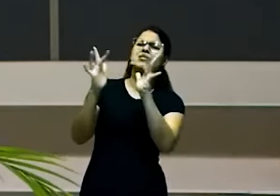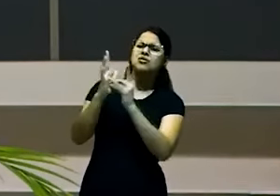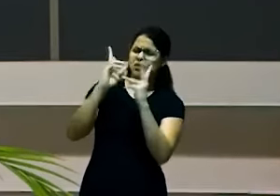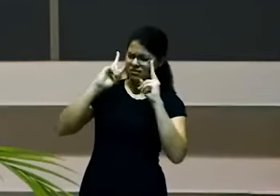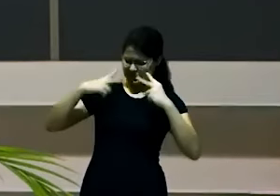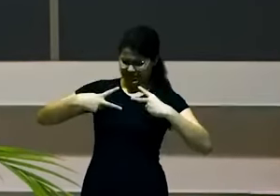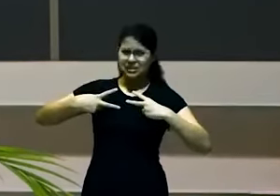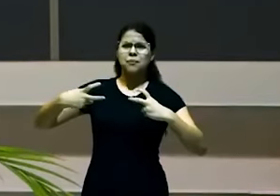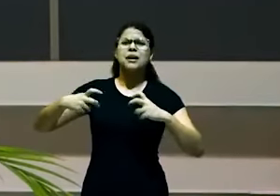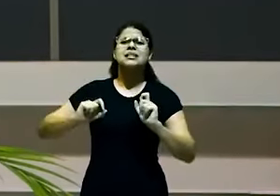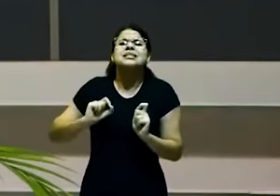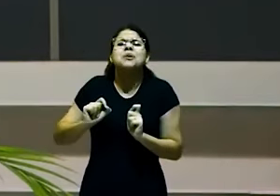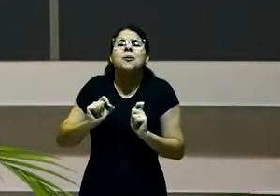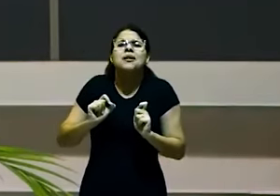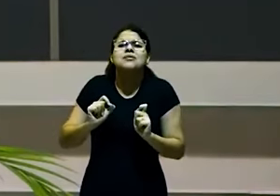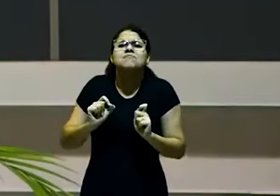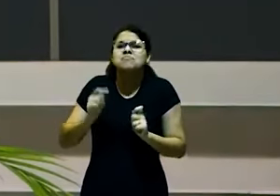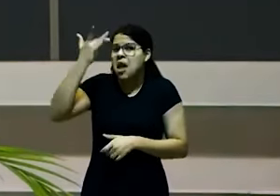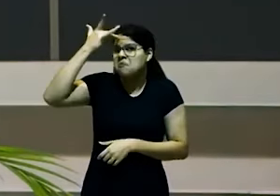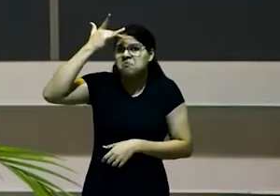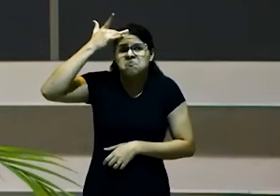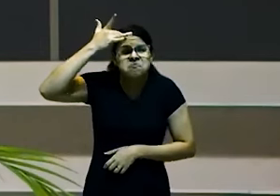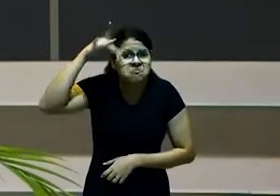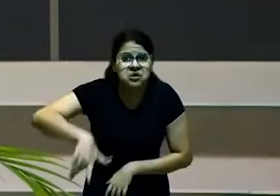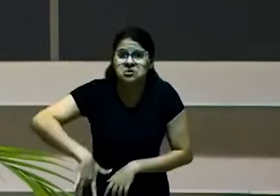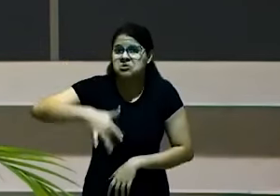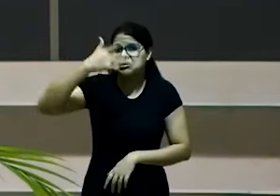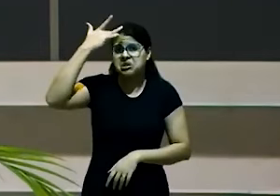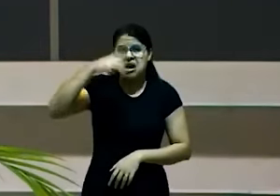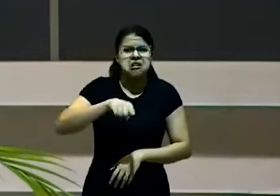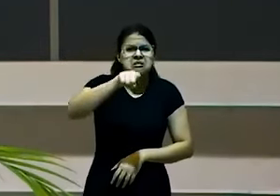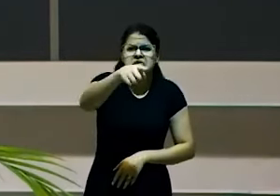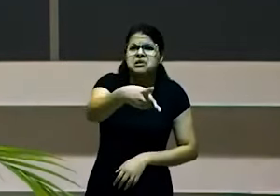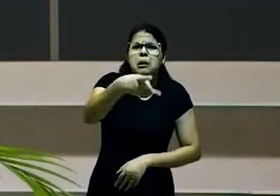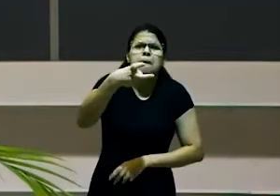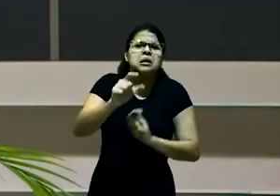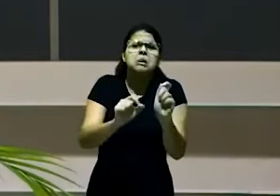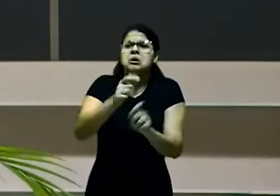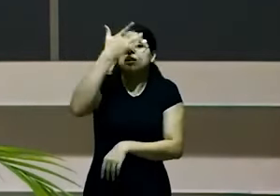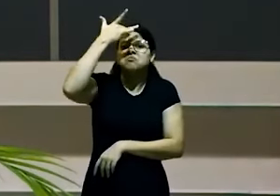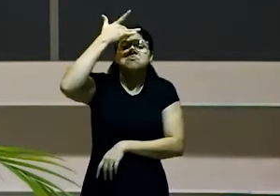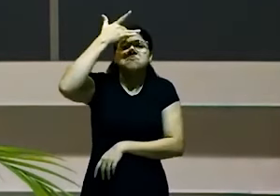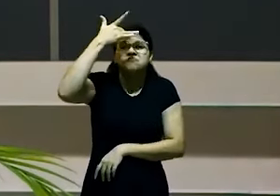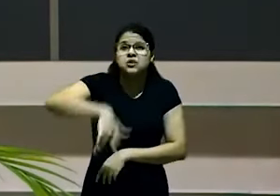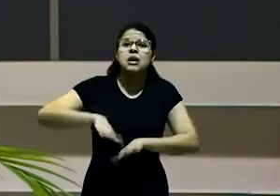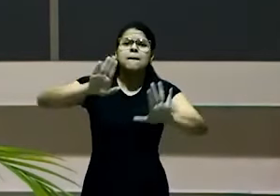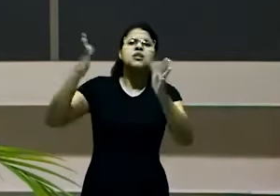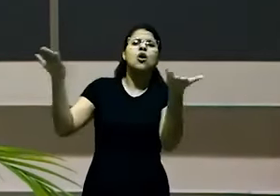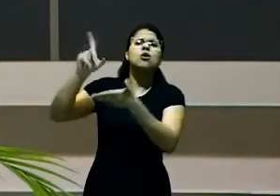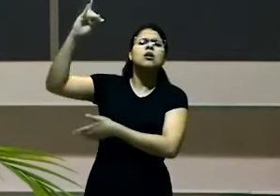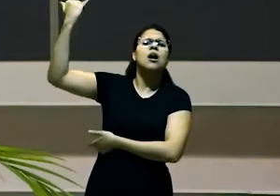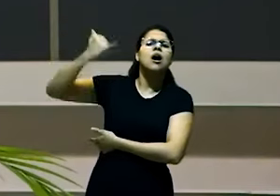nós eu se eui o que foi que Jesus a em você me pede para dizer para ti nesta